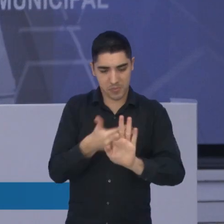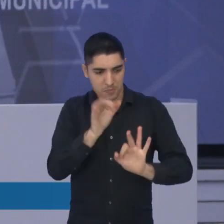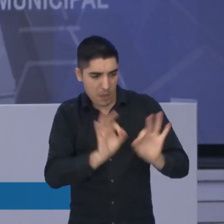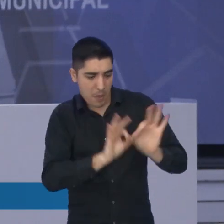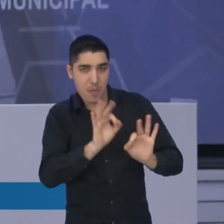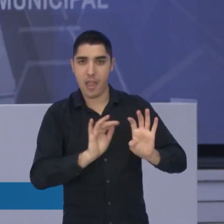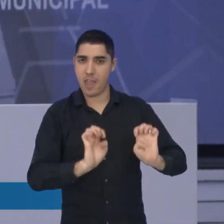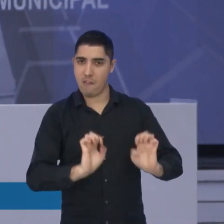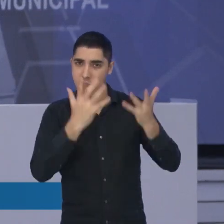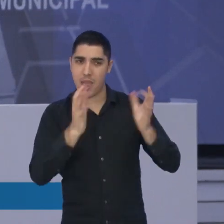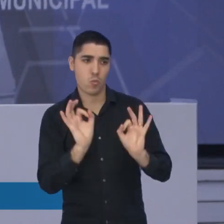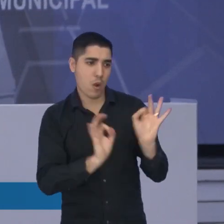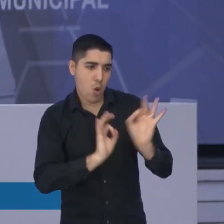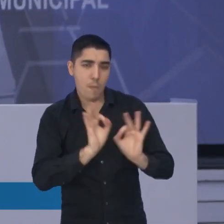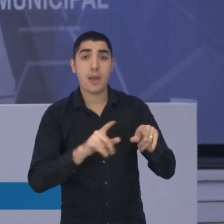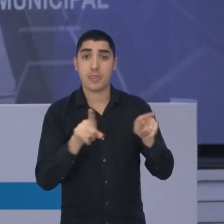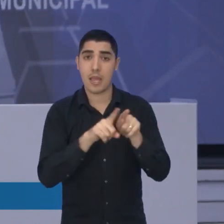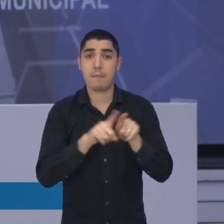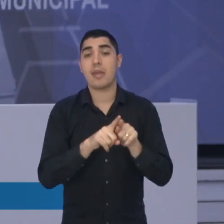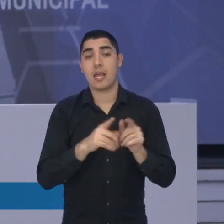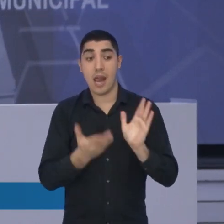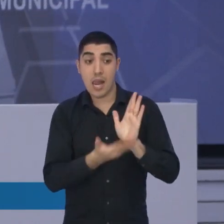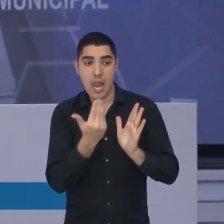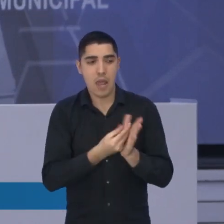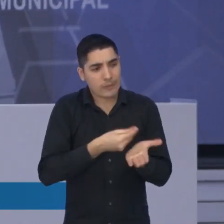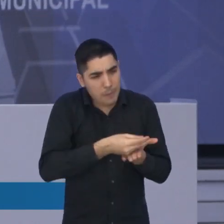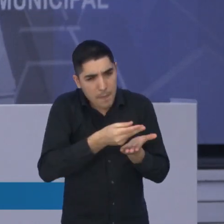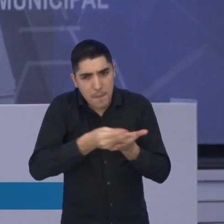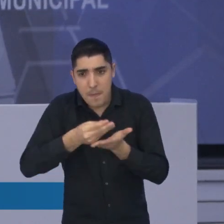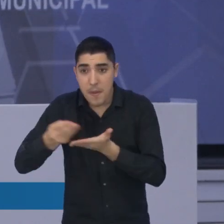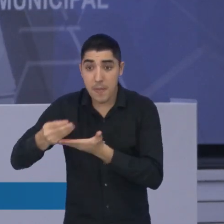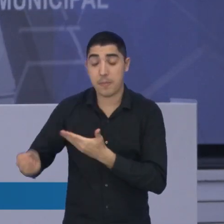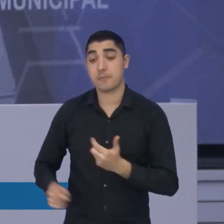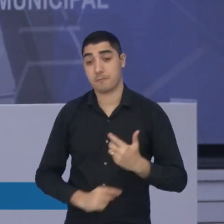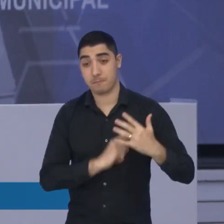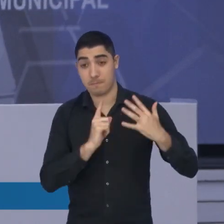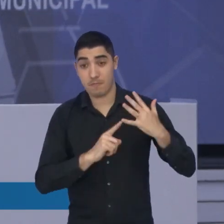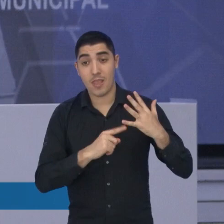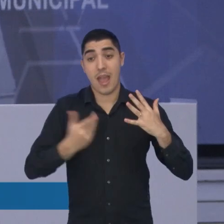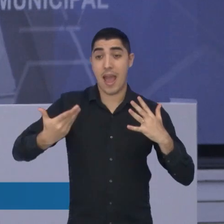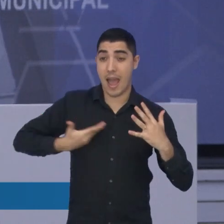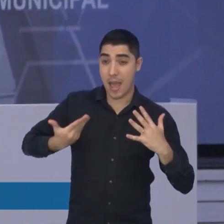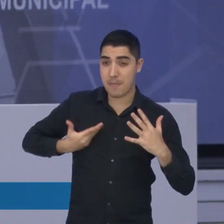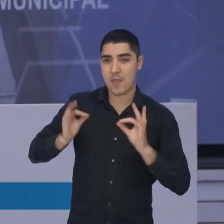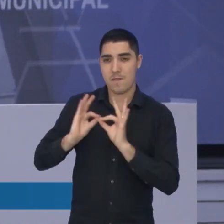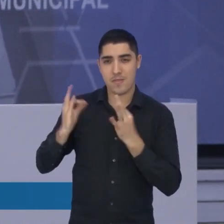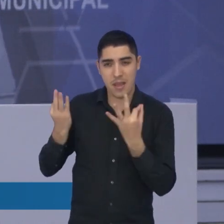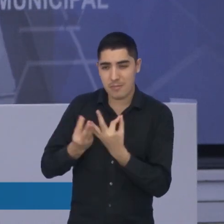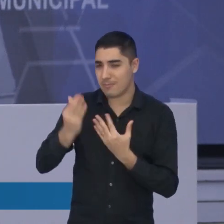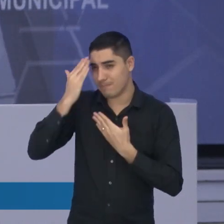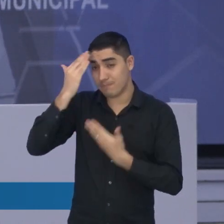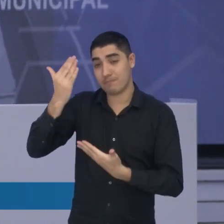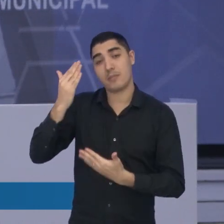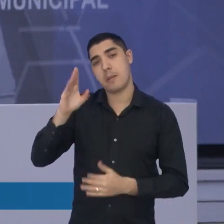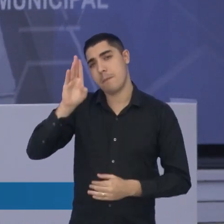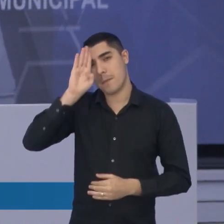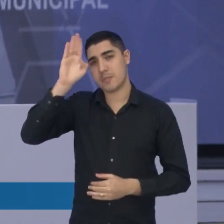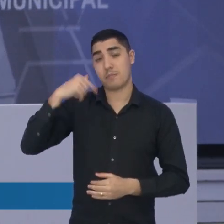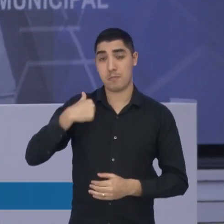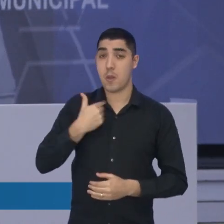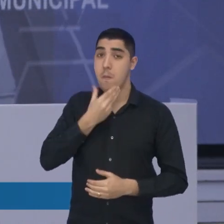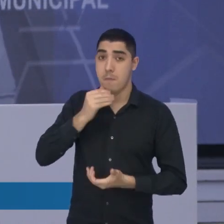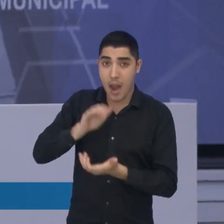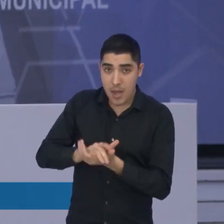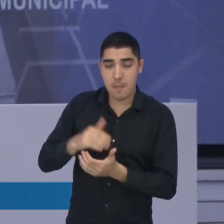eventos e na logística de distribuição de livros. Os amigos e a família, principalmente meu marido, minha filha e minha